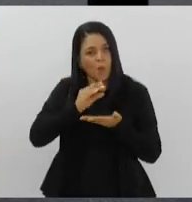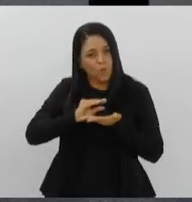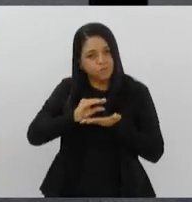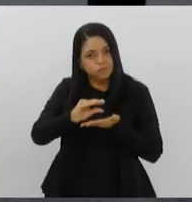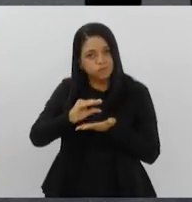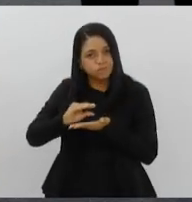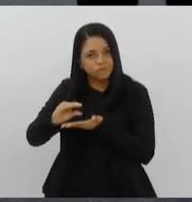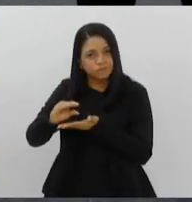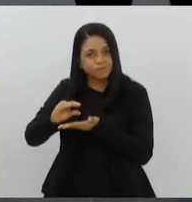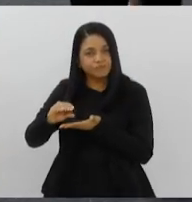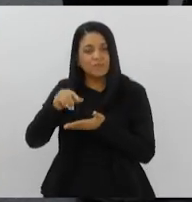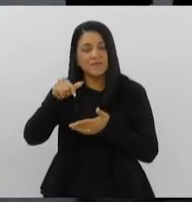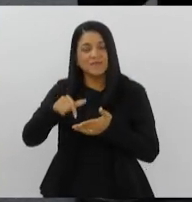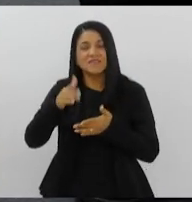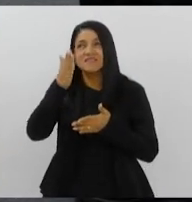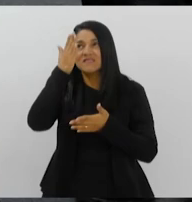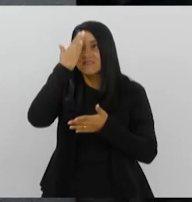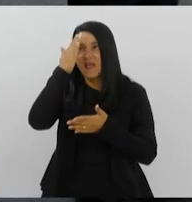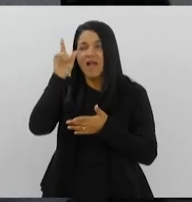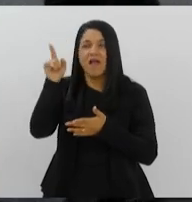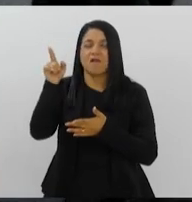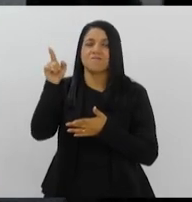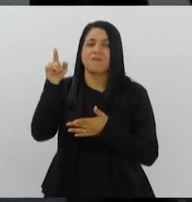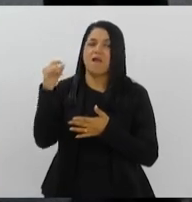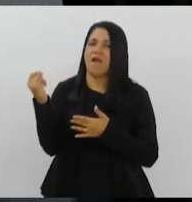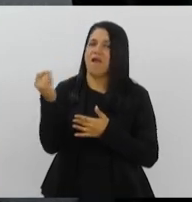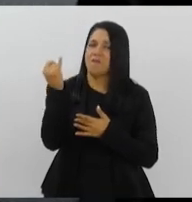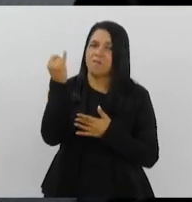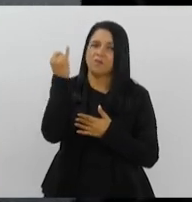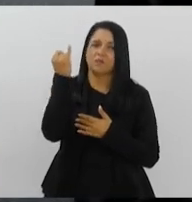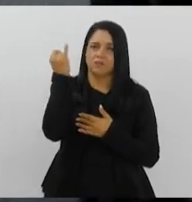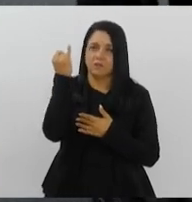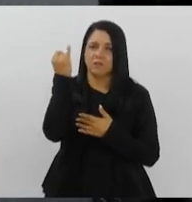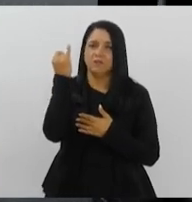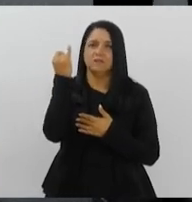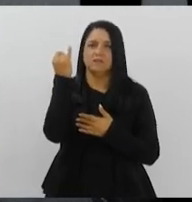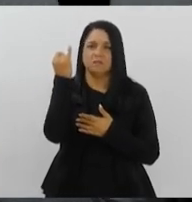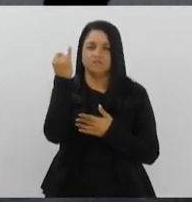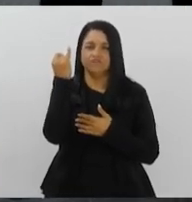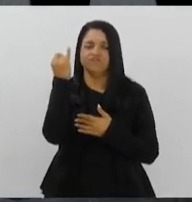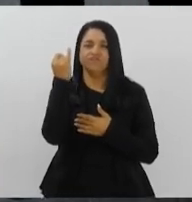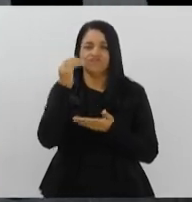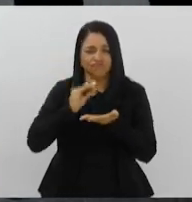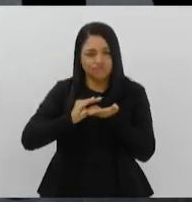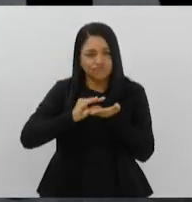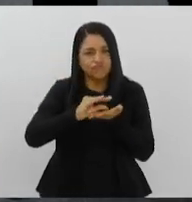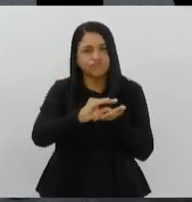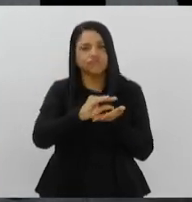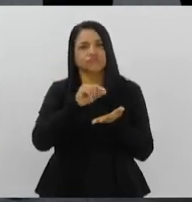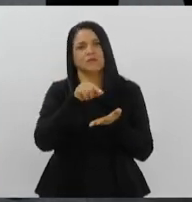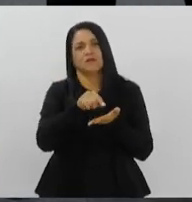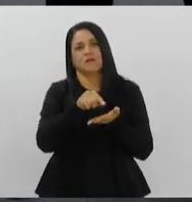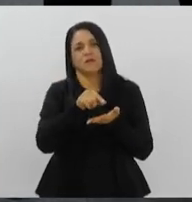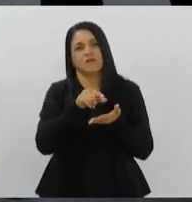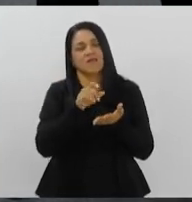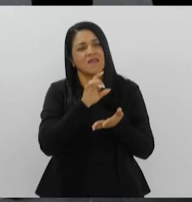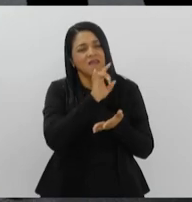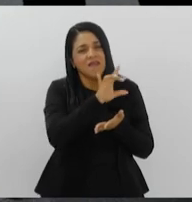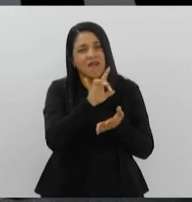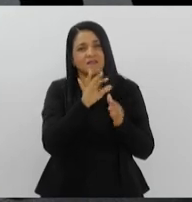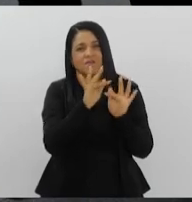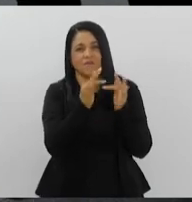para quem está aqui, está lá na ponta, sabe da importância que é desse recurso chegar lá em cada